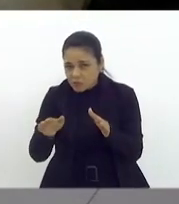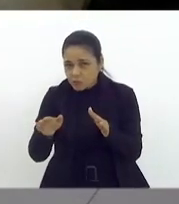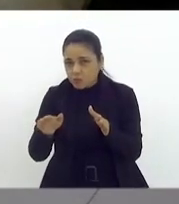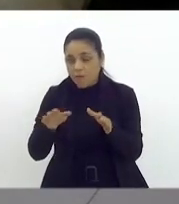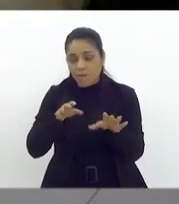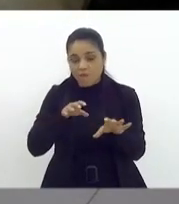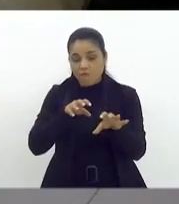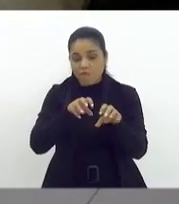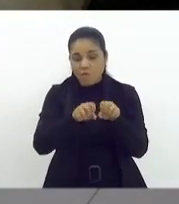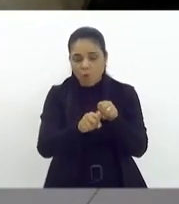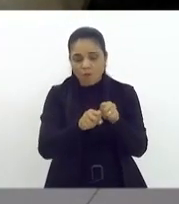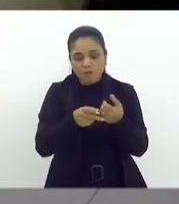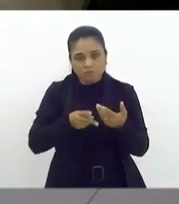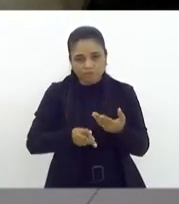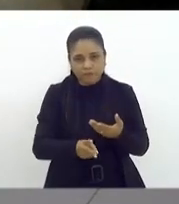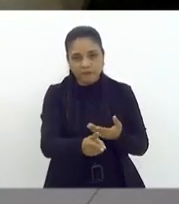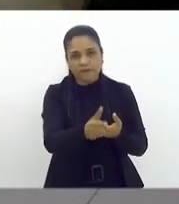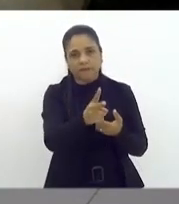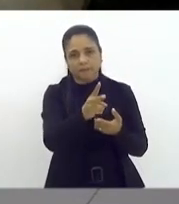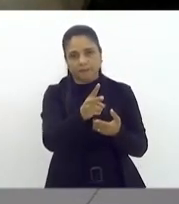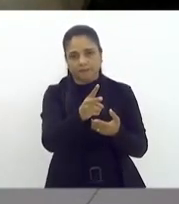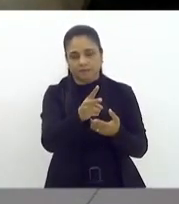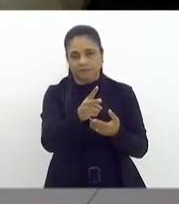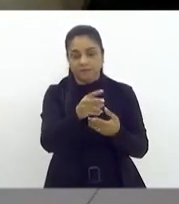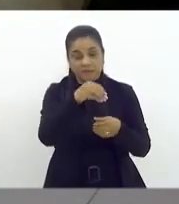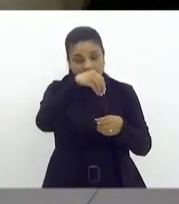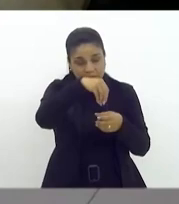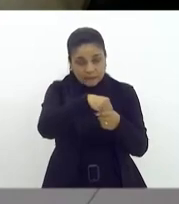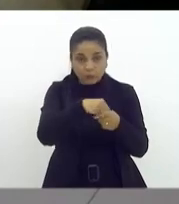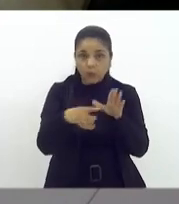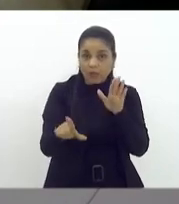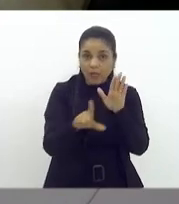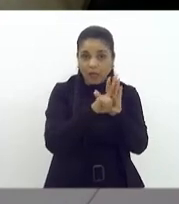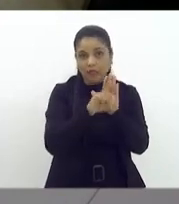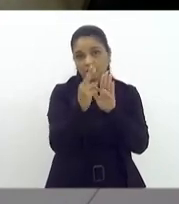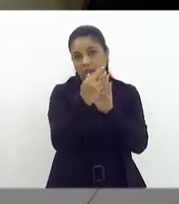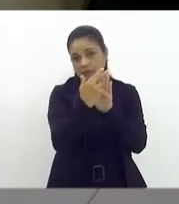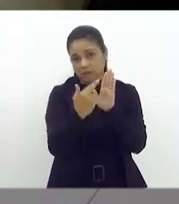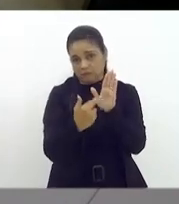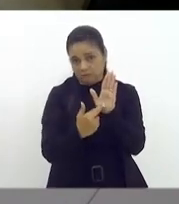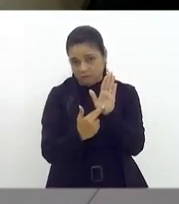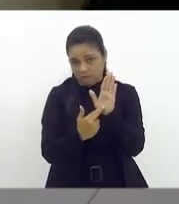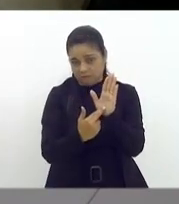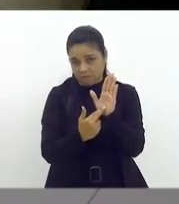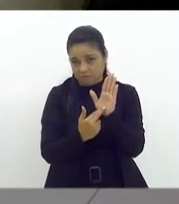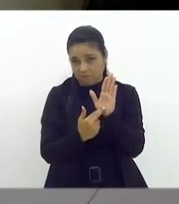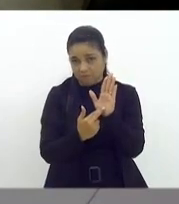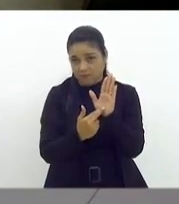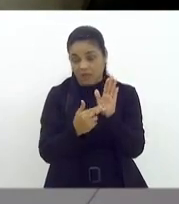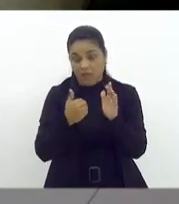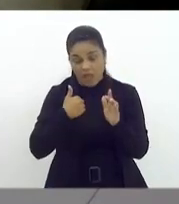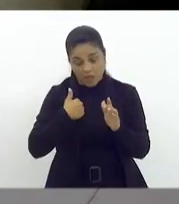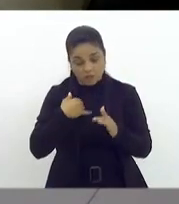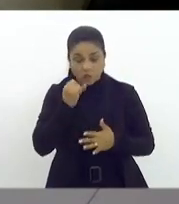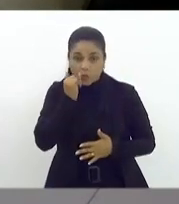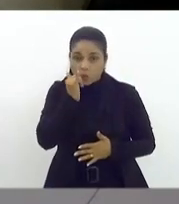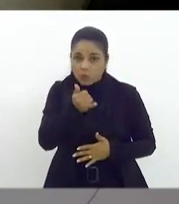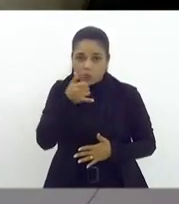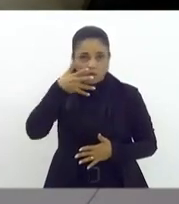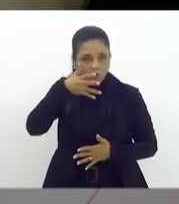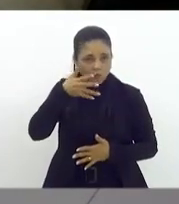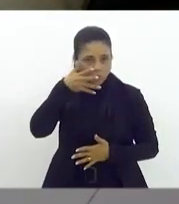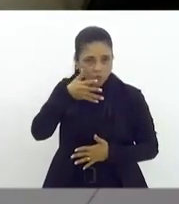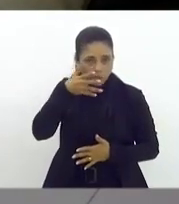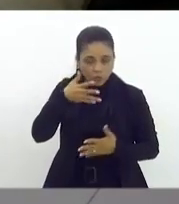continuada que esteja contida dentro da Lei das normas então é nesse lugar que eu falo da